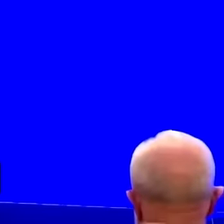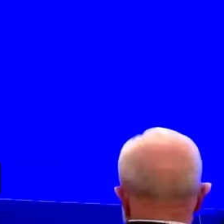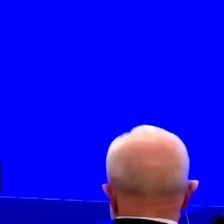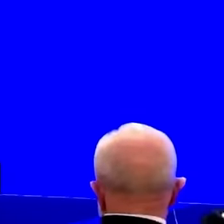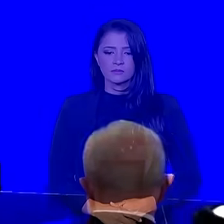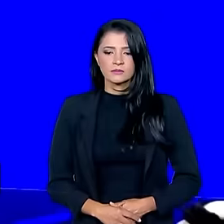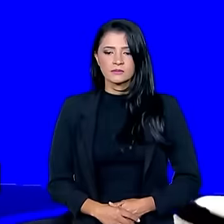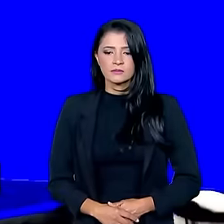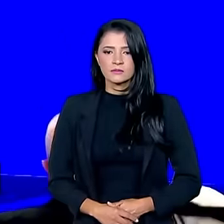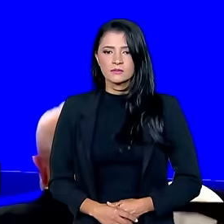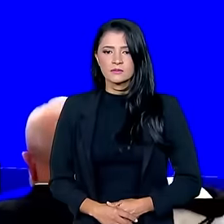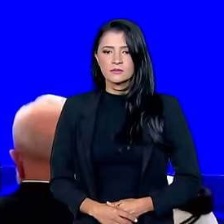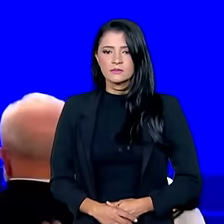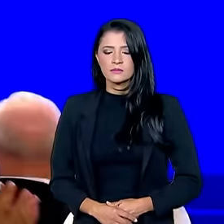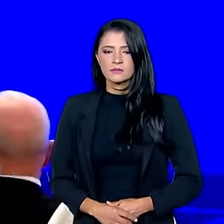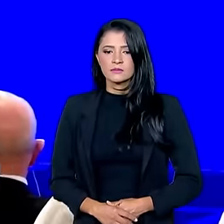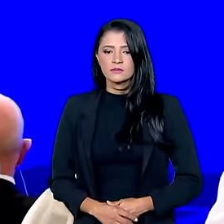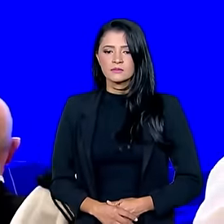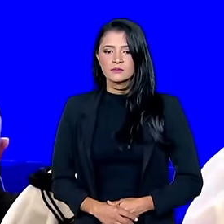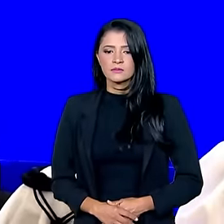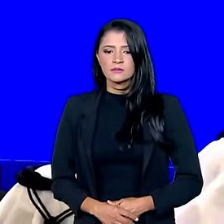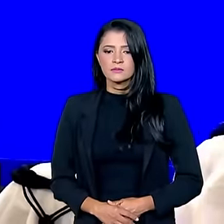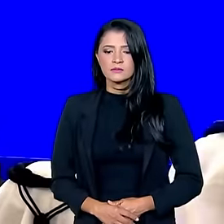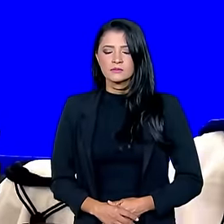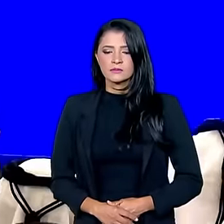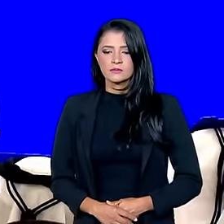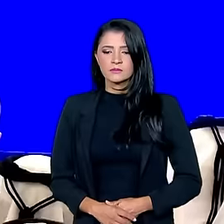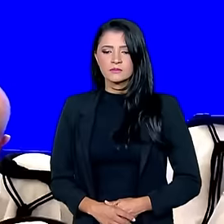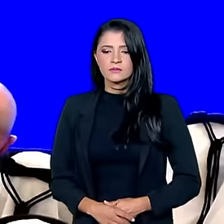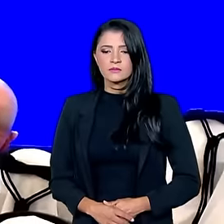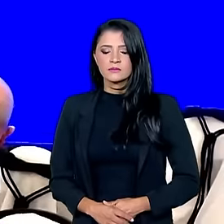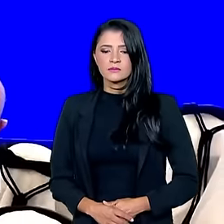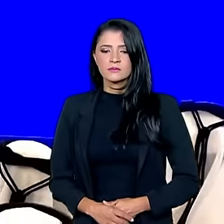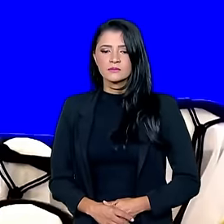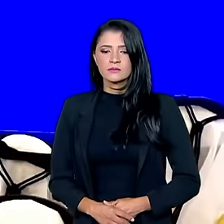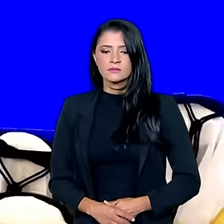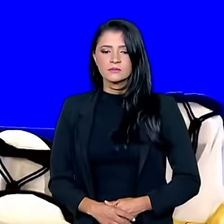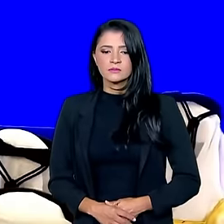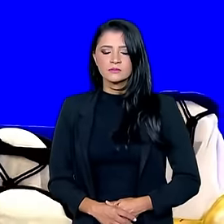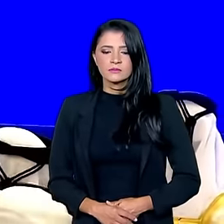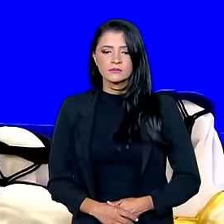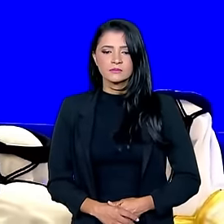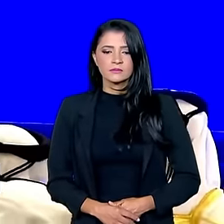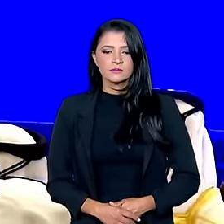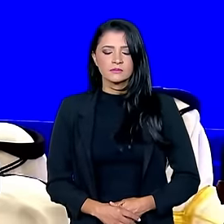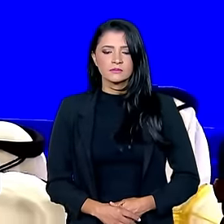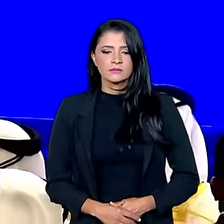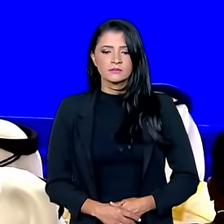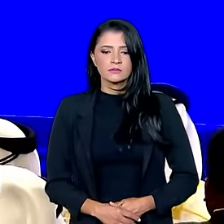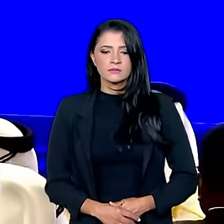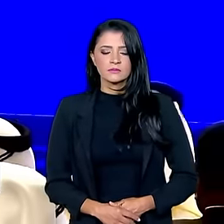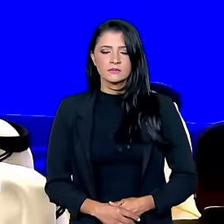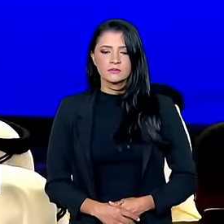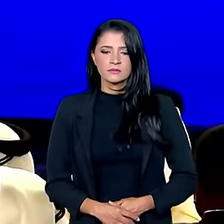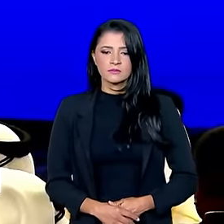We now call Mr. Rui Costa, Chief of Staff of the Presidency of Brazil, to take the floor.